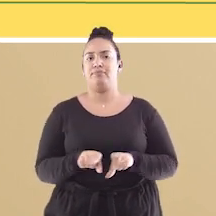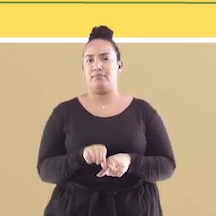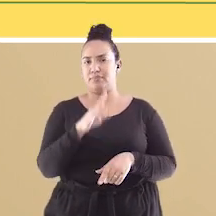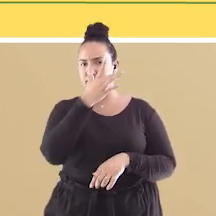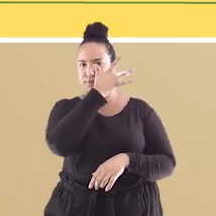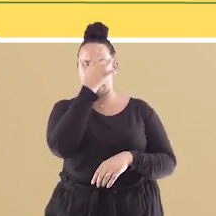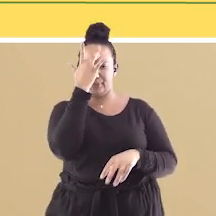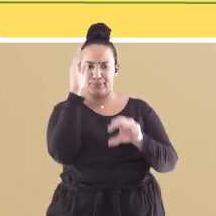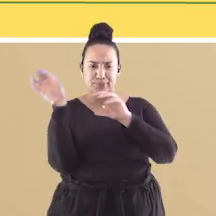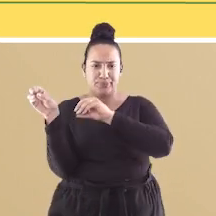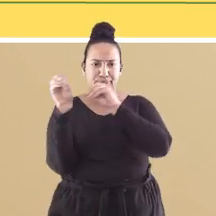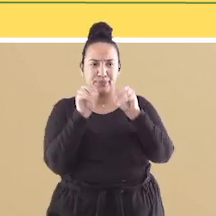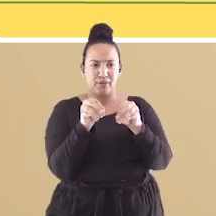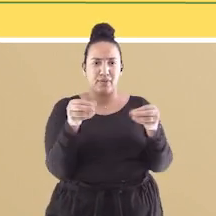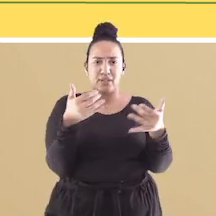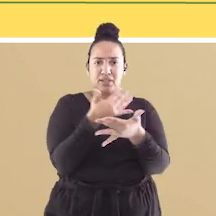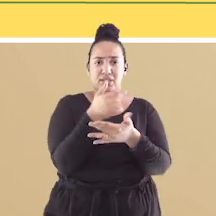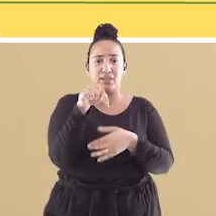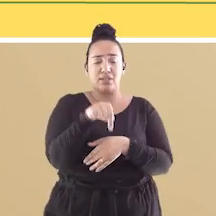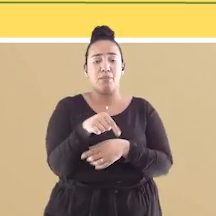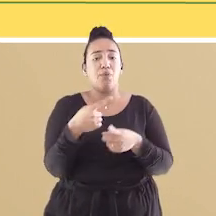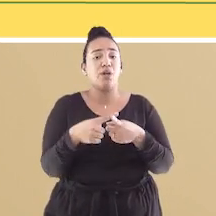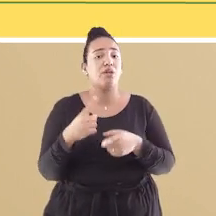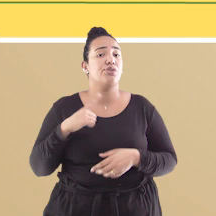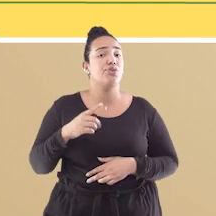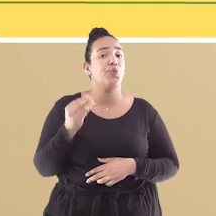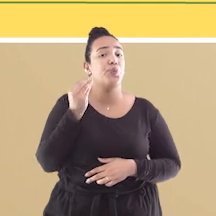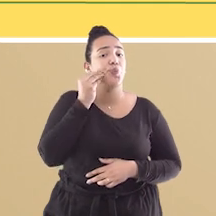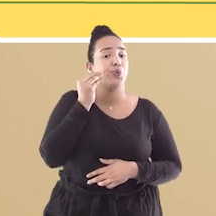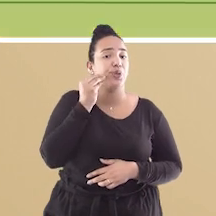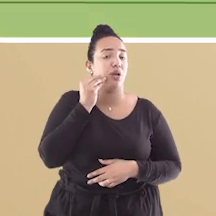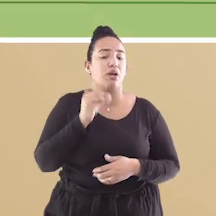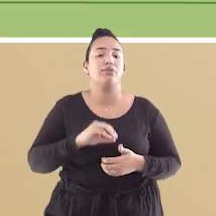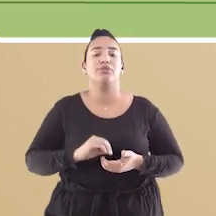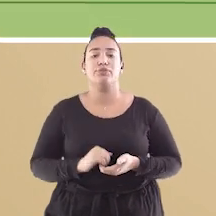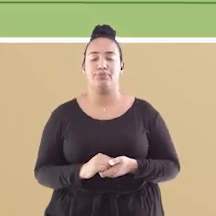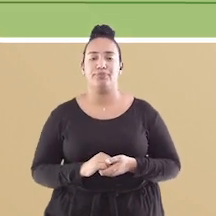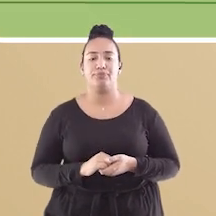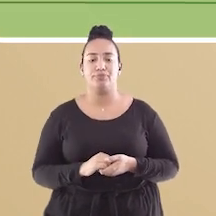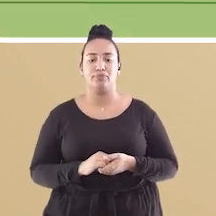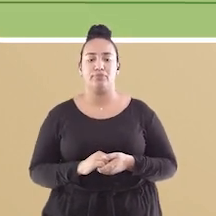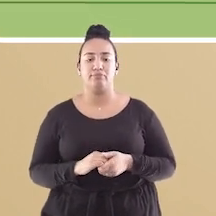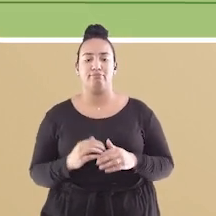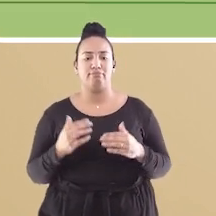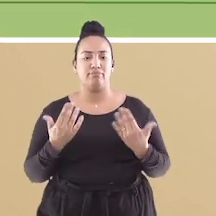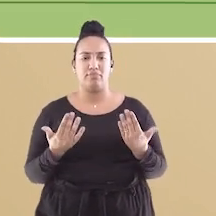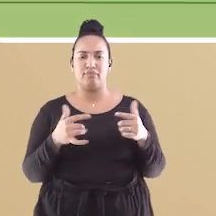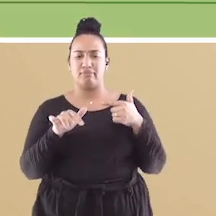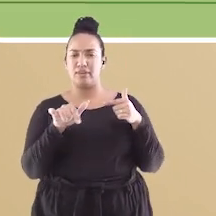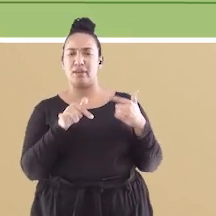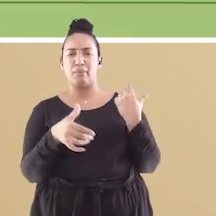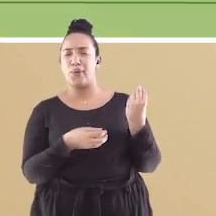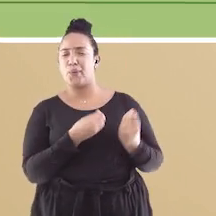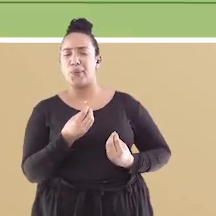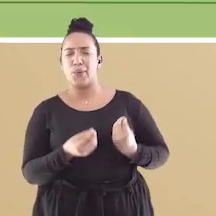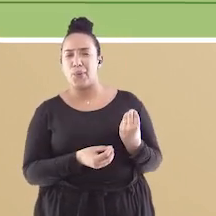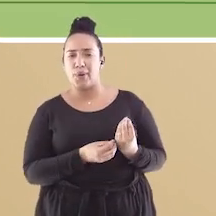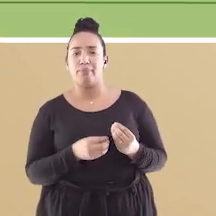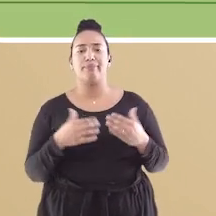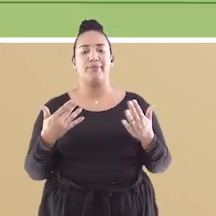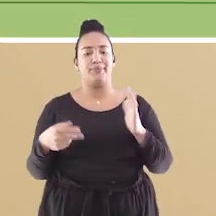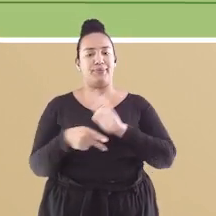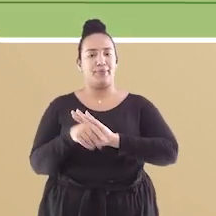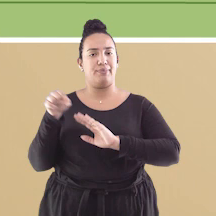às cidades em busca das oportunidades que teriam ali. E essa mão de obra vinha de onde?